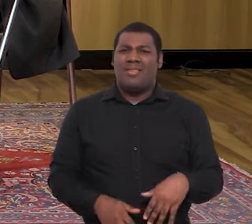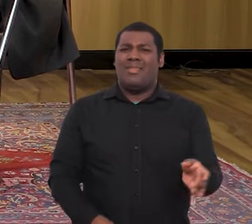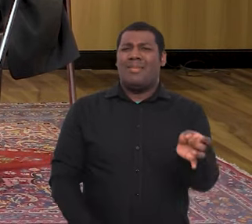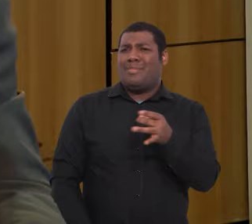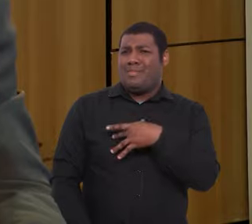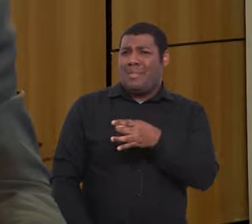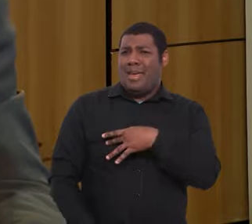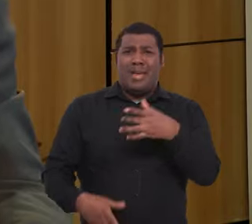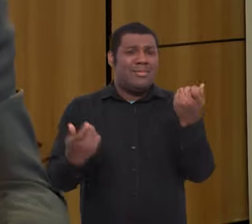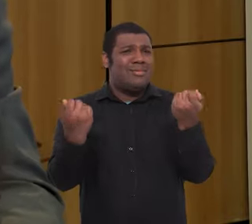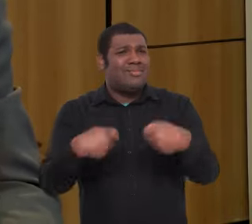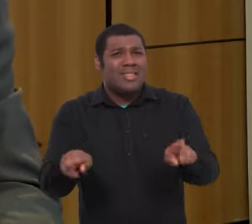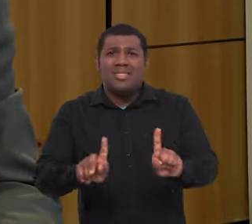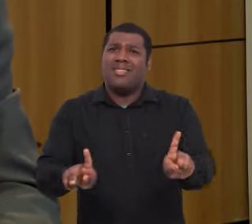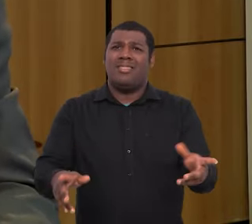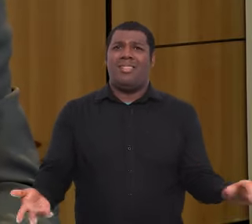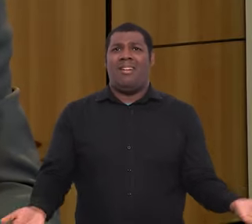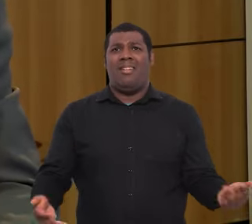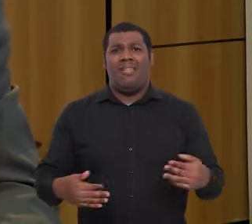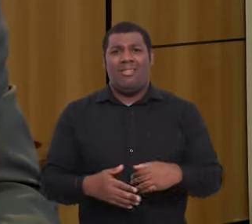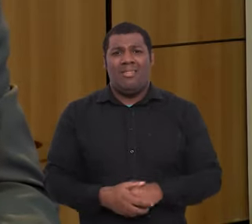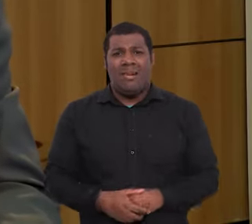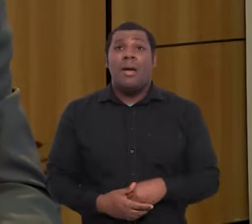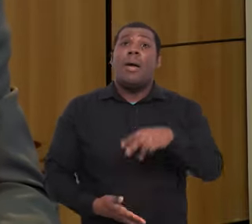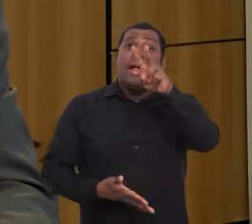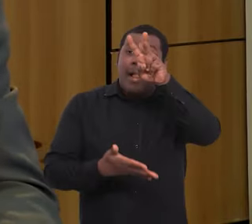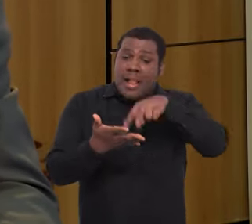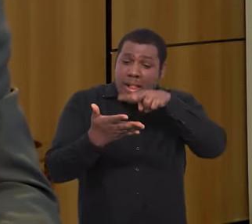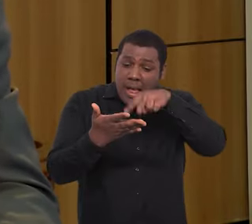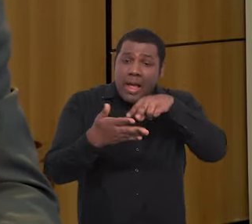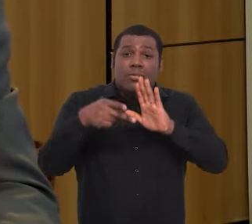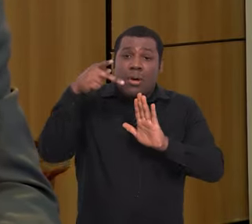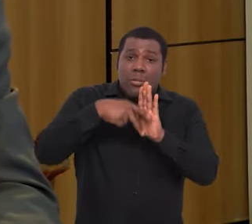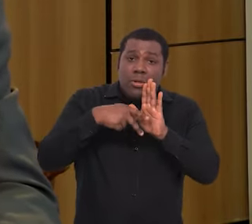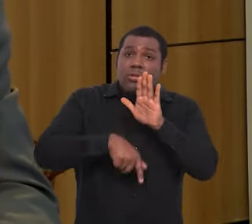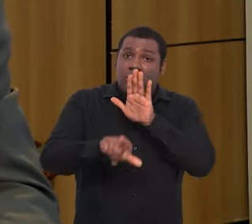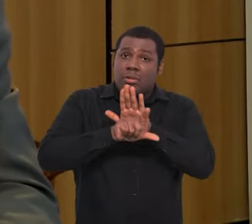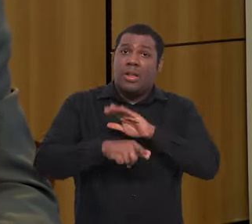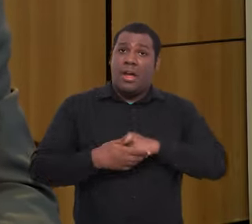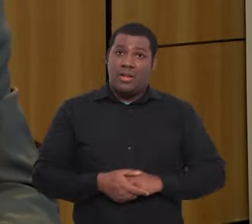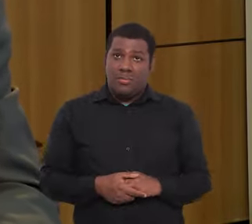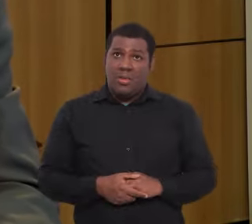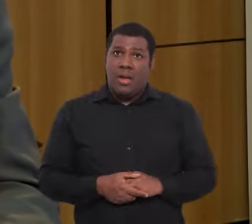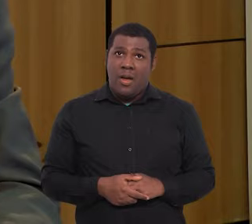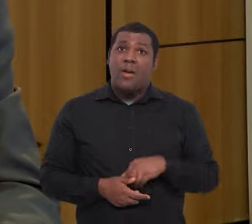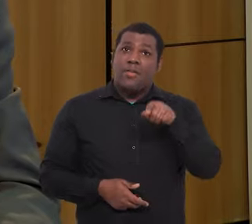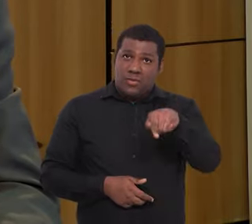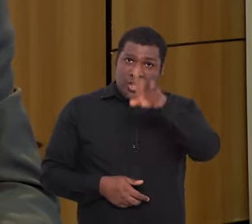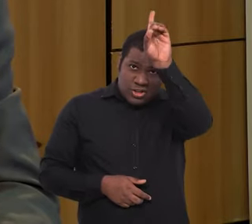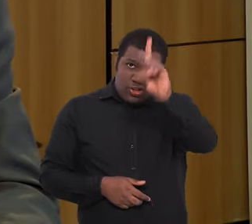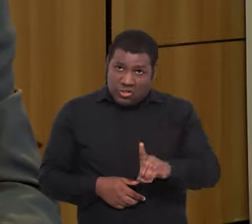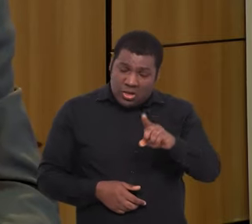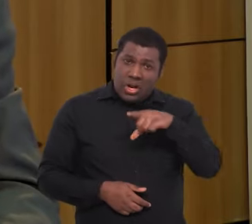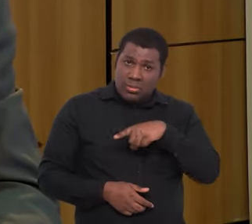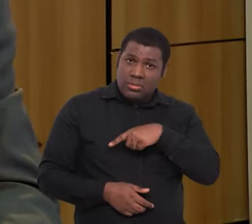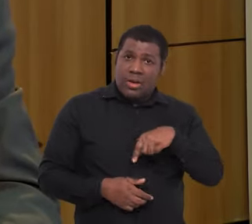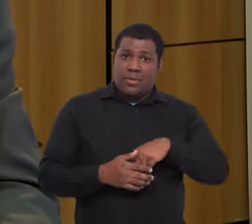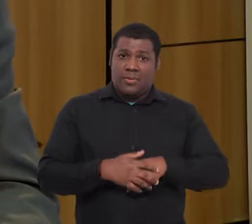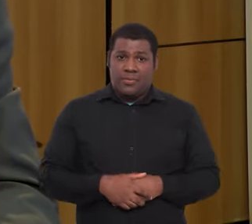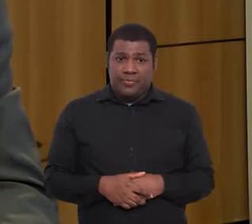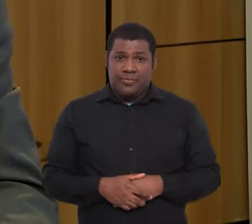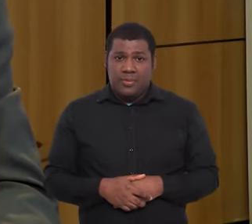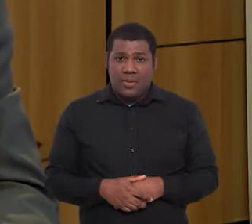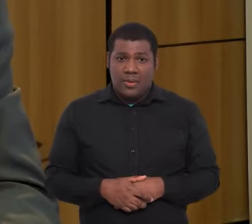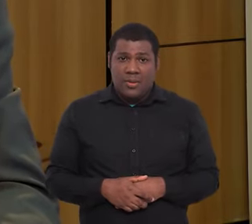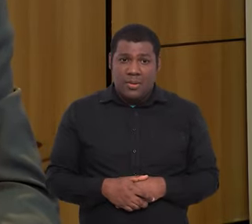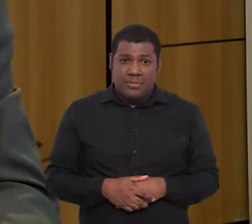é mentira o que você tá comprando Leia o projeto você vai ver que você não perde a tua autonomia o que tá dito como você pediu ao